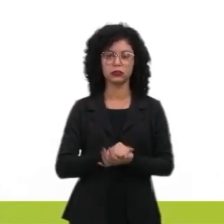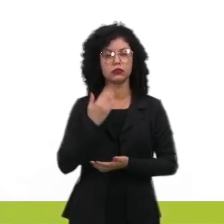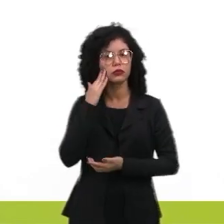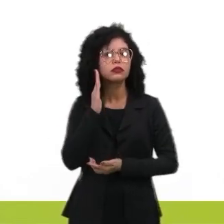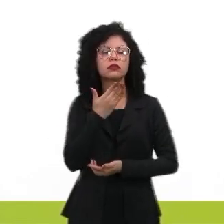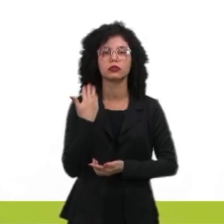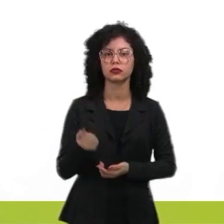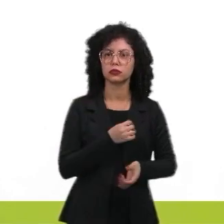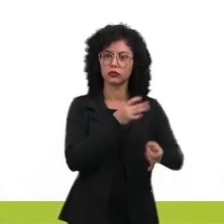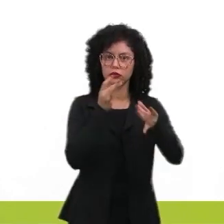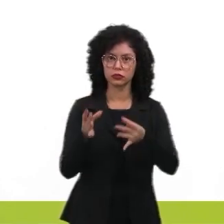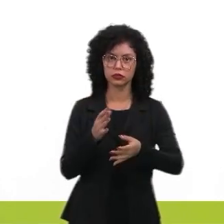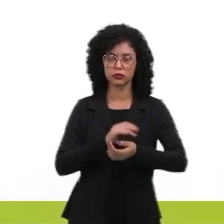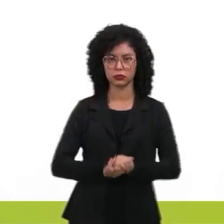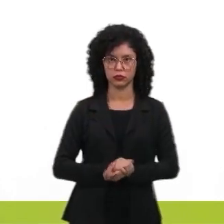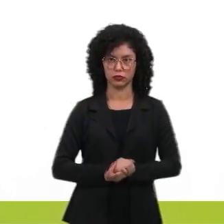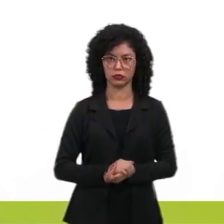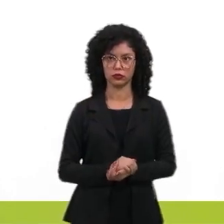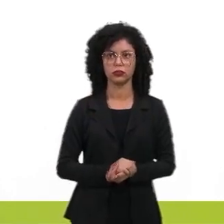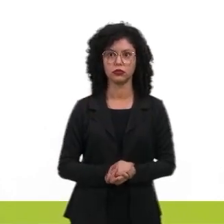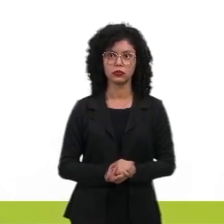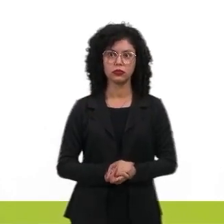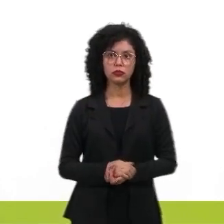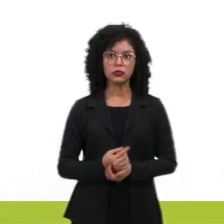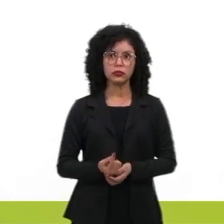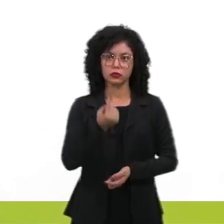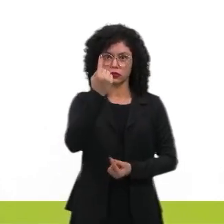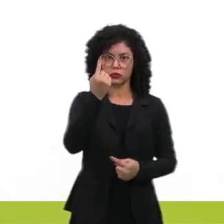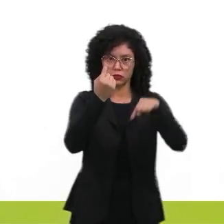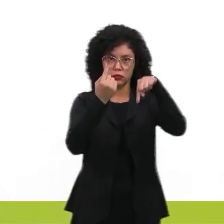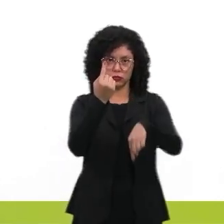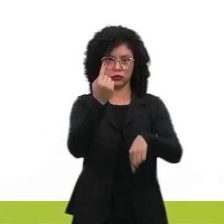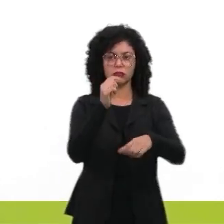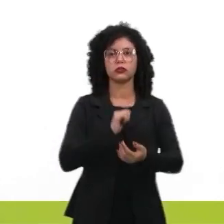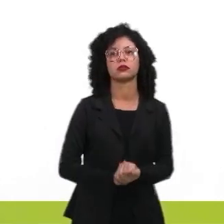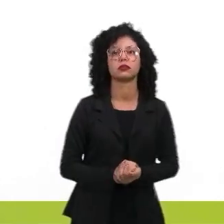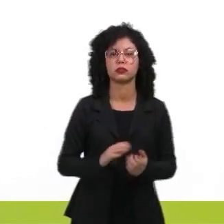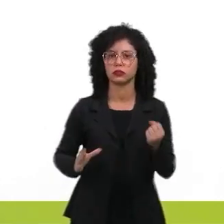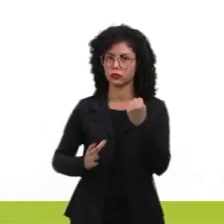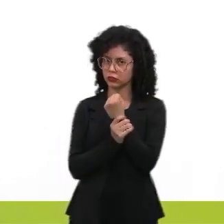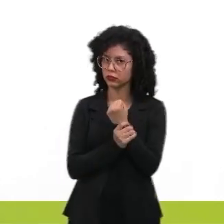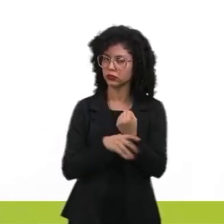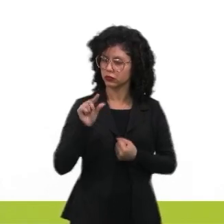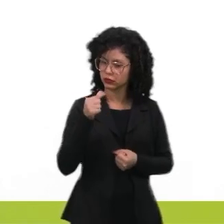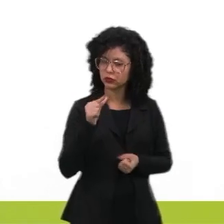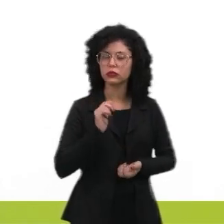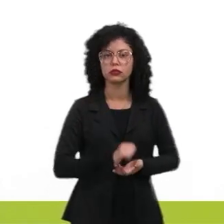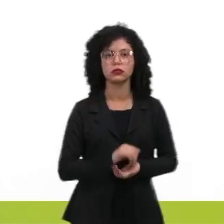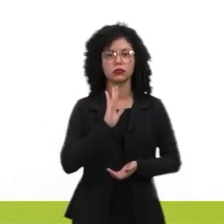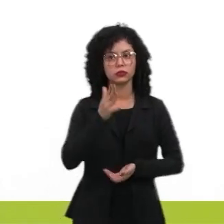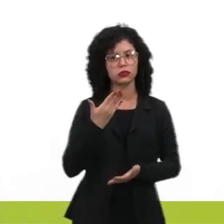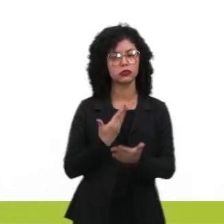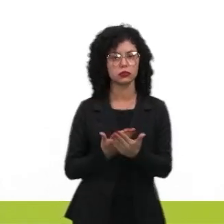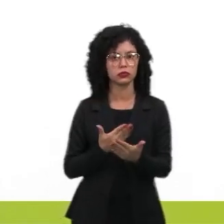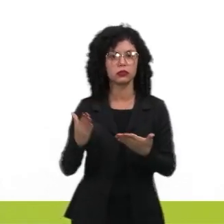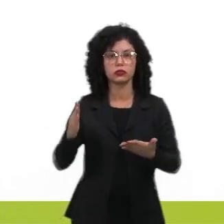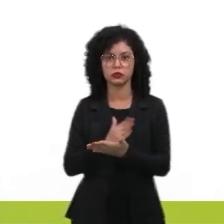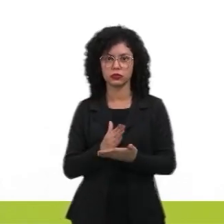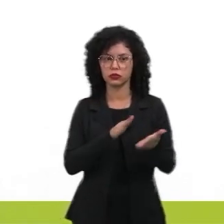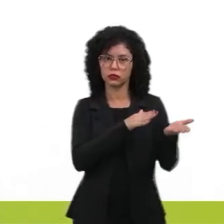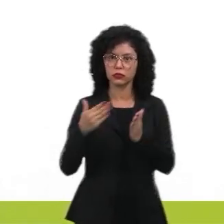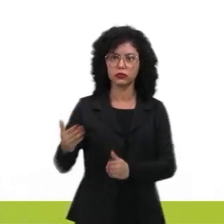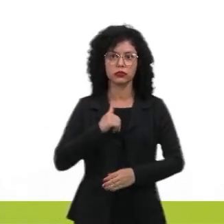aplica essa dica. Professor, e aquela história de setinha que sobe, setinha que desce? Vocês vão segurar essa informação, vocês já estudaram isso e uma boa